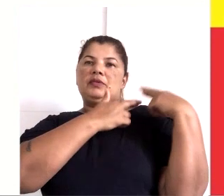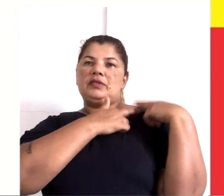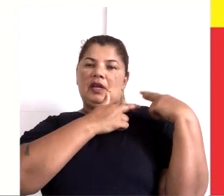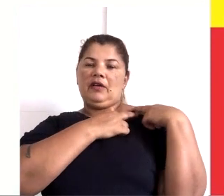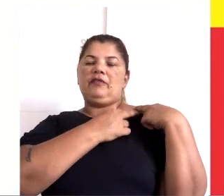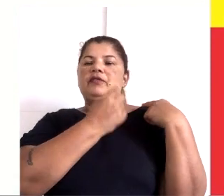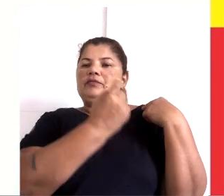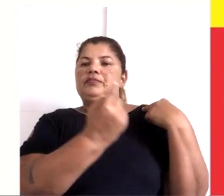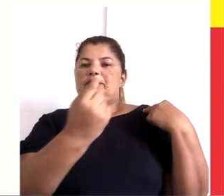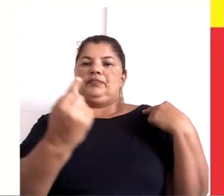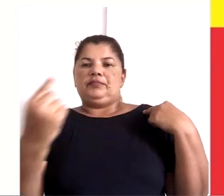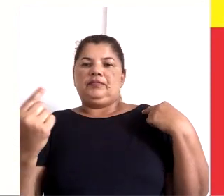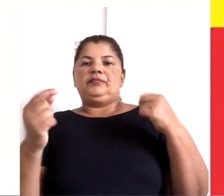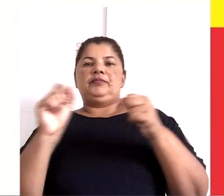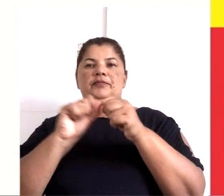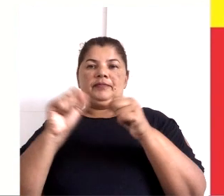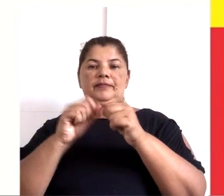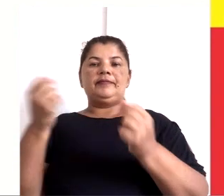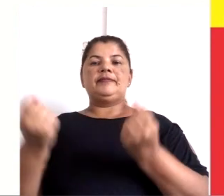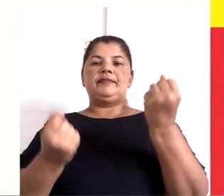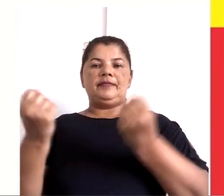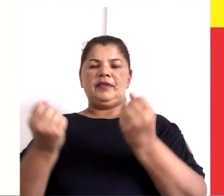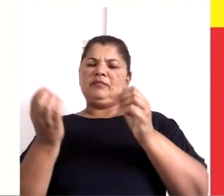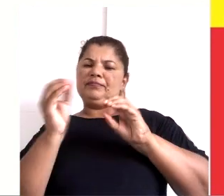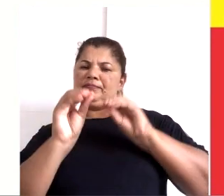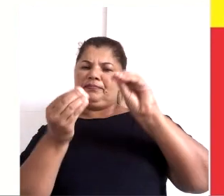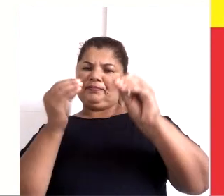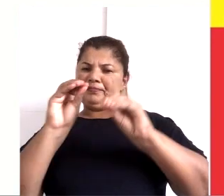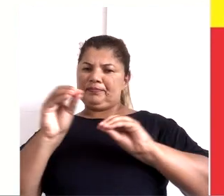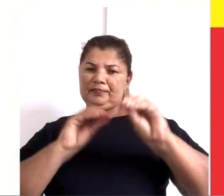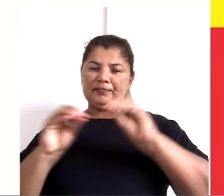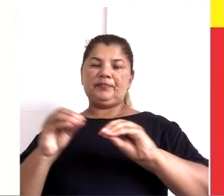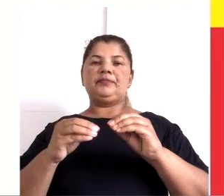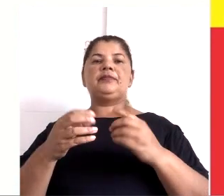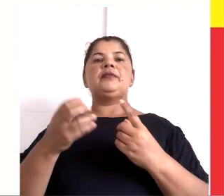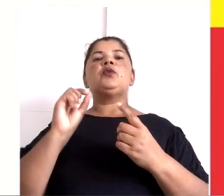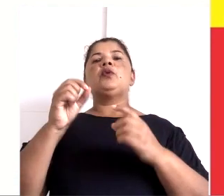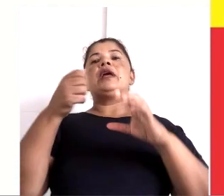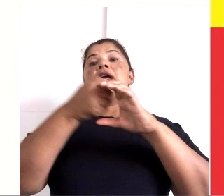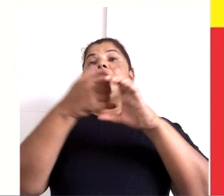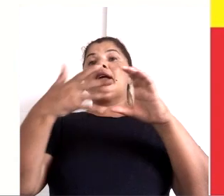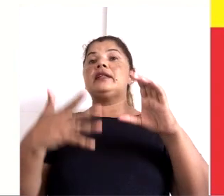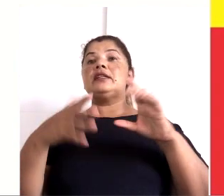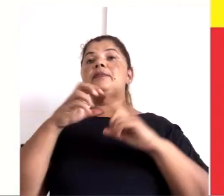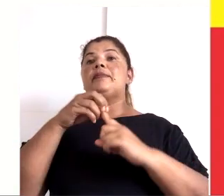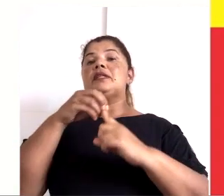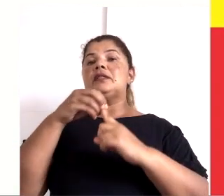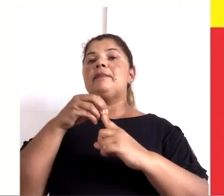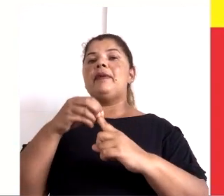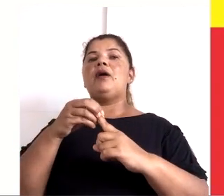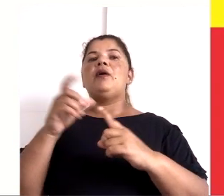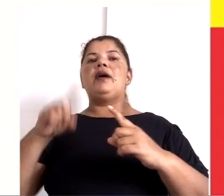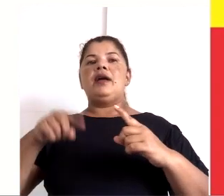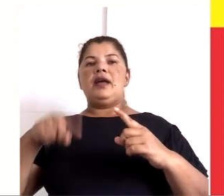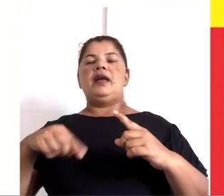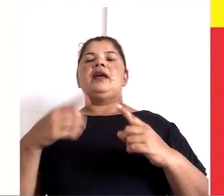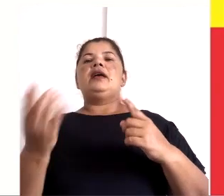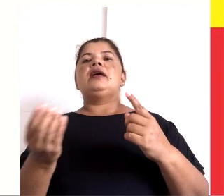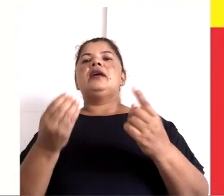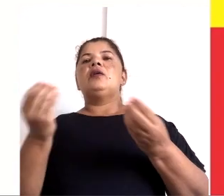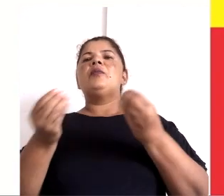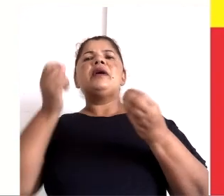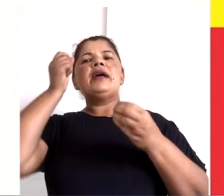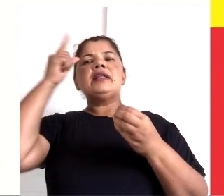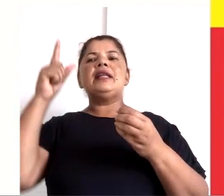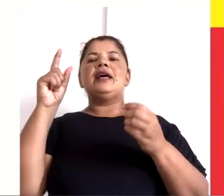para montar esse veículo. Tá? Então, a principal característica desse sistema de fabricação, tá? É a ideia